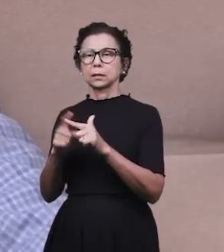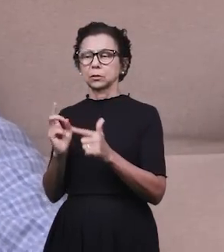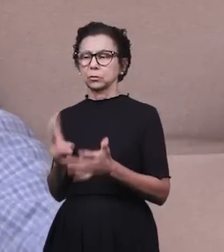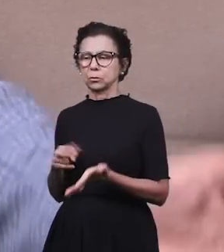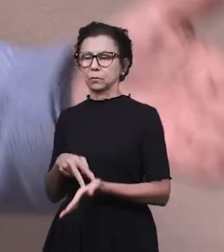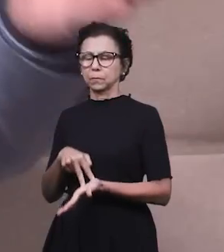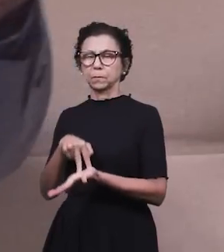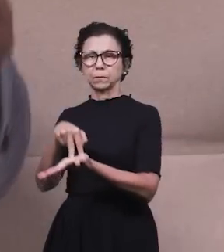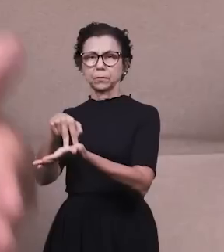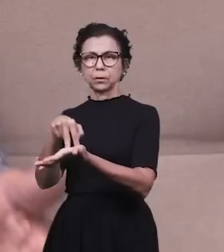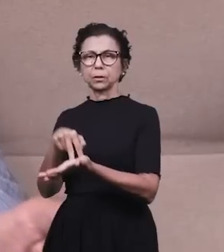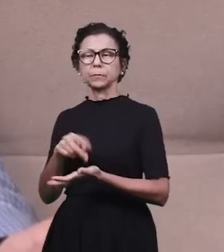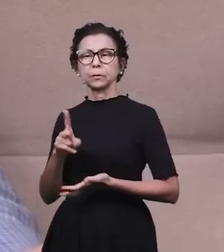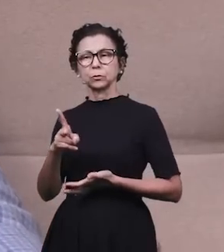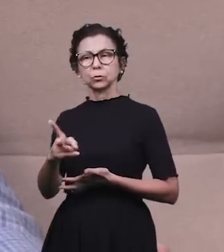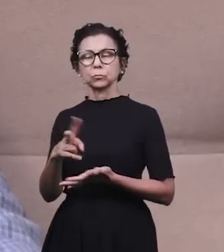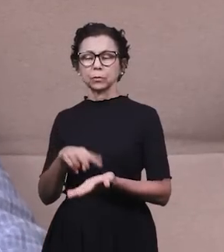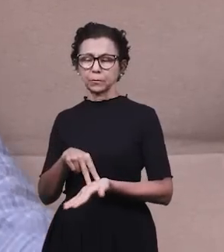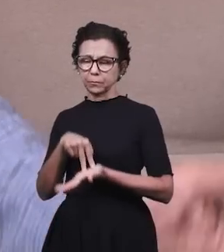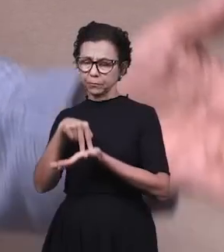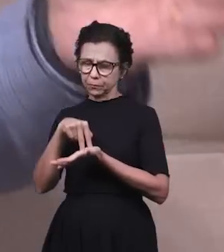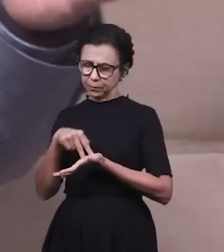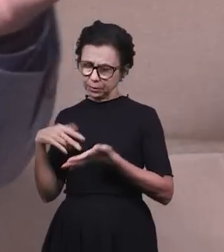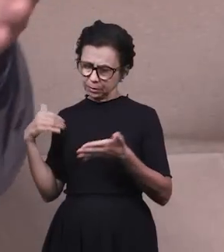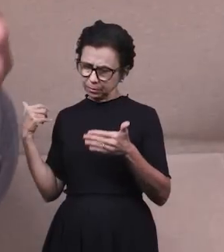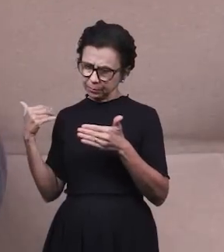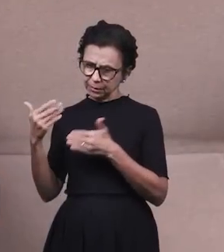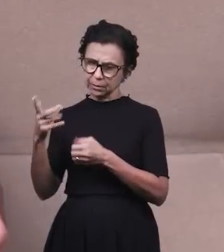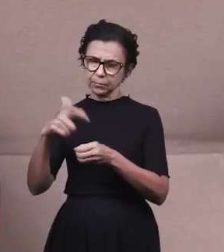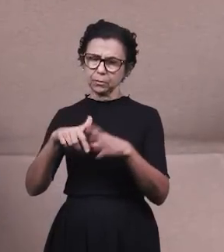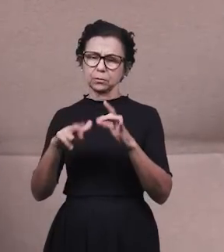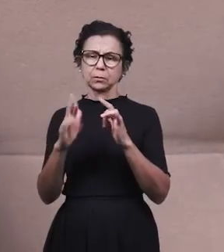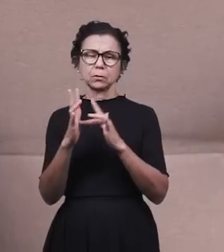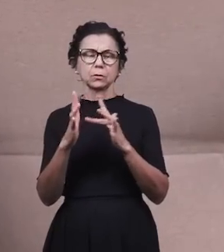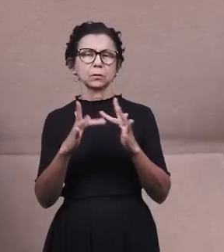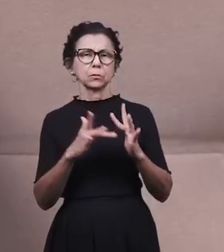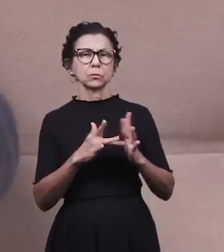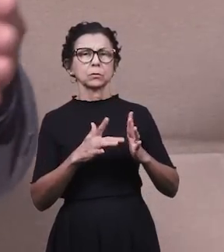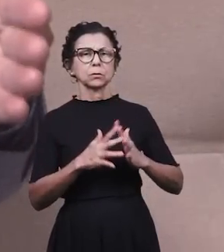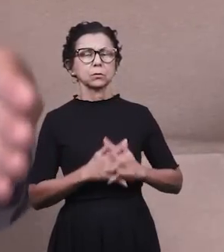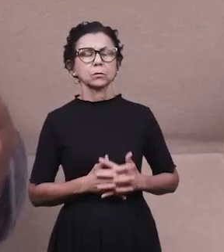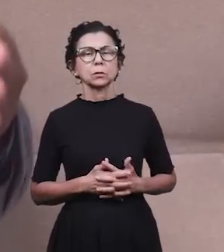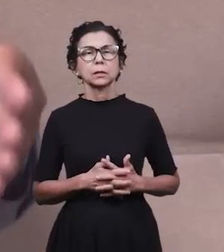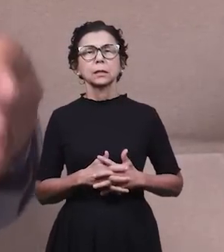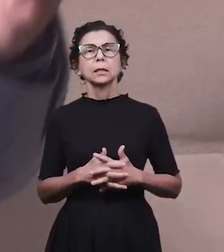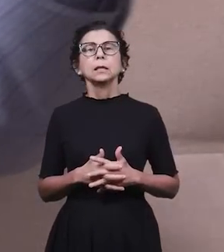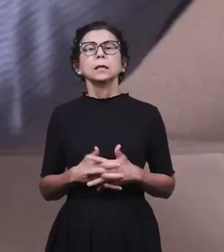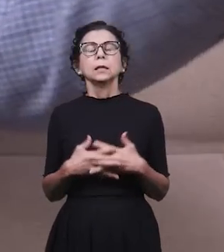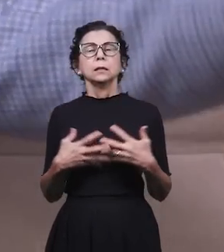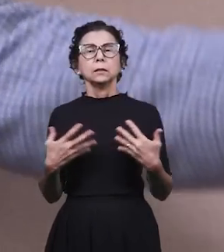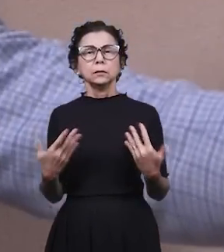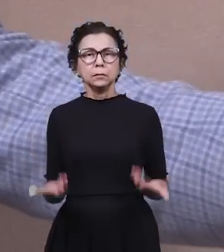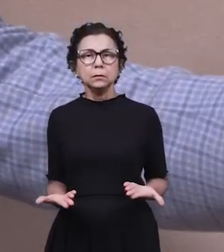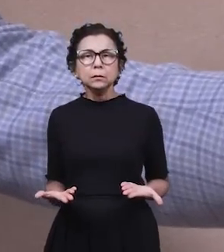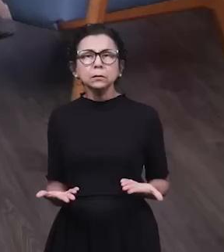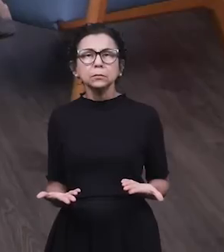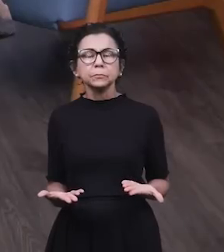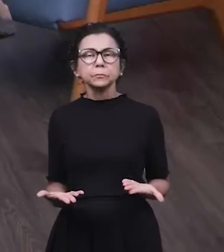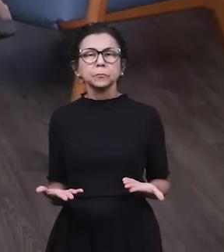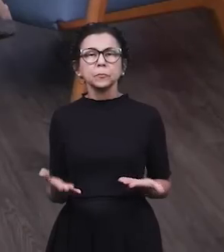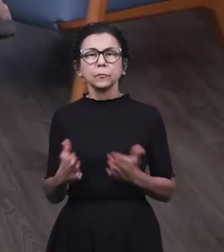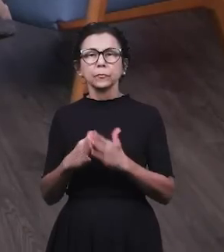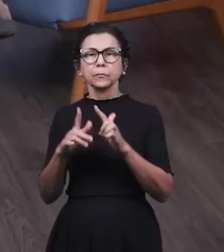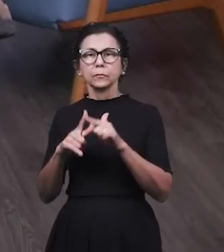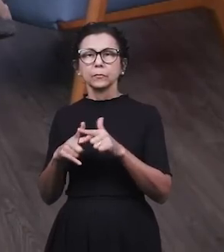vai continuar subsistindo, porque há promessas do Senhor da vitória da igreja, e ela vence pela palavra, diz